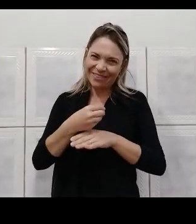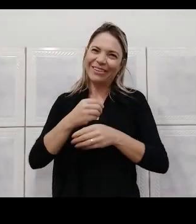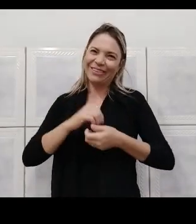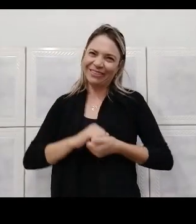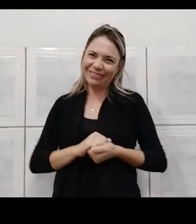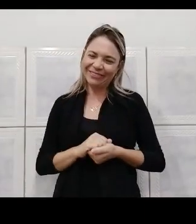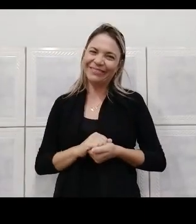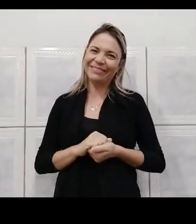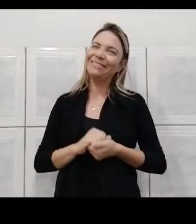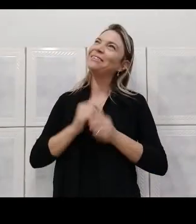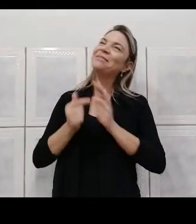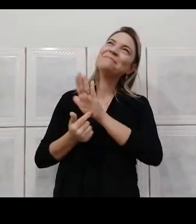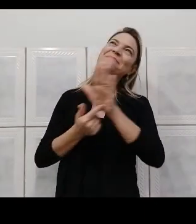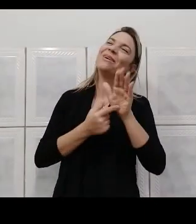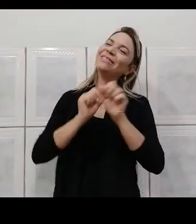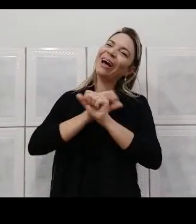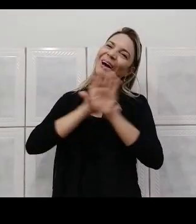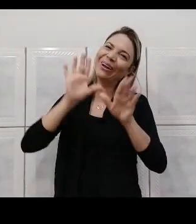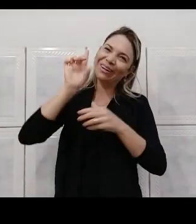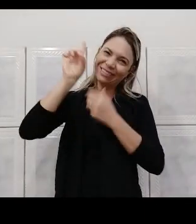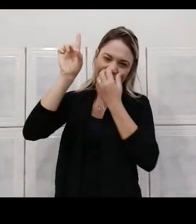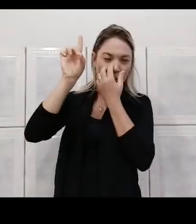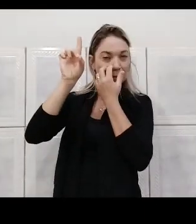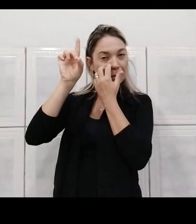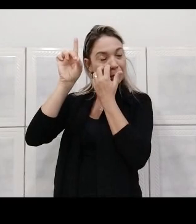a glória de Deus. Vamos orar?